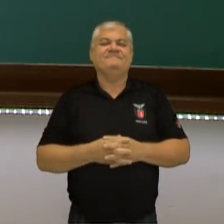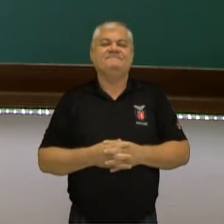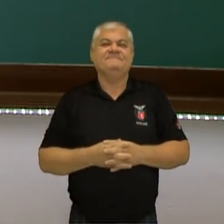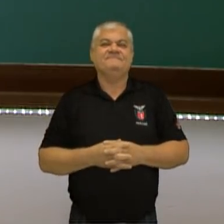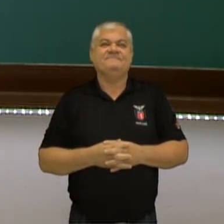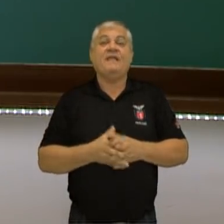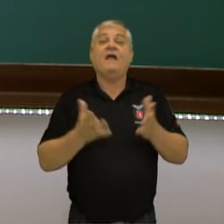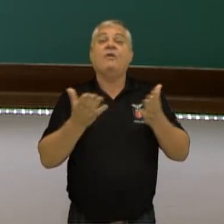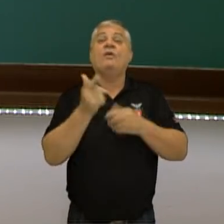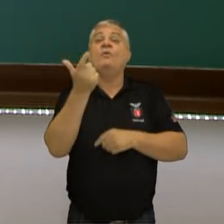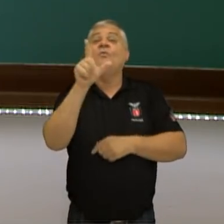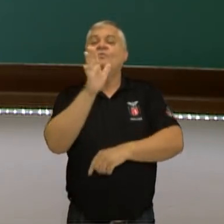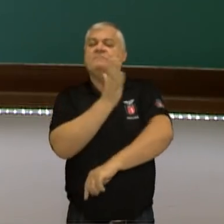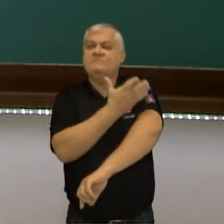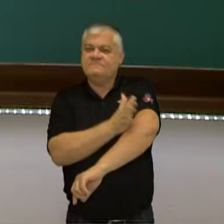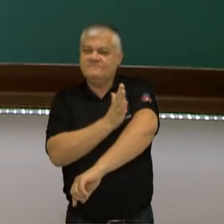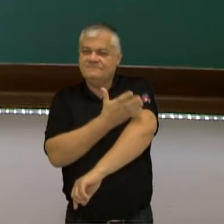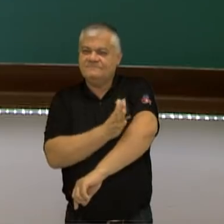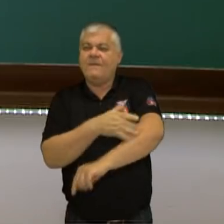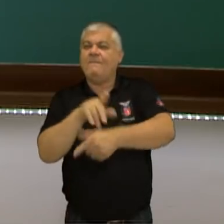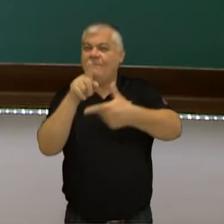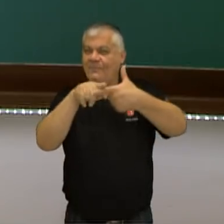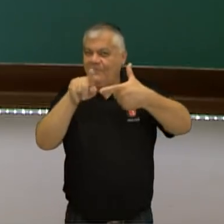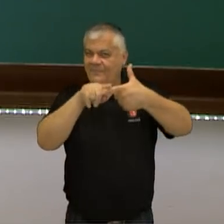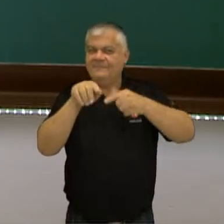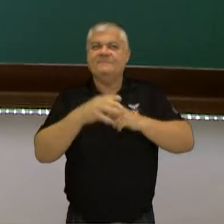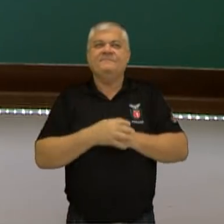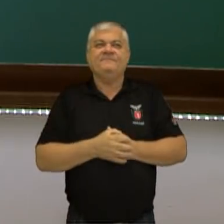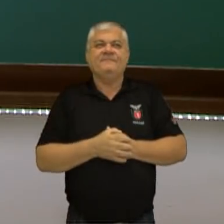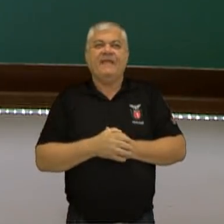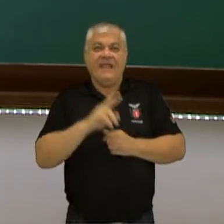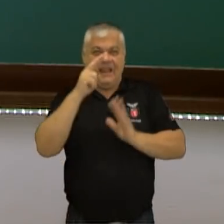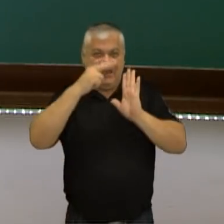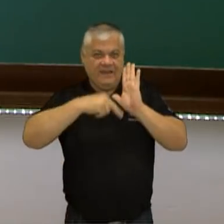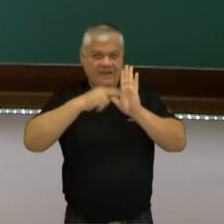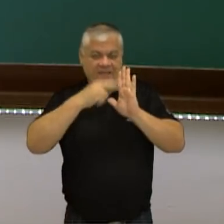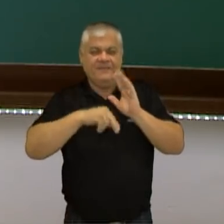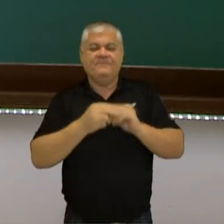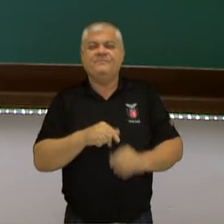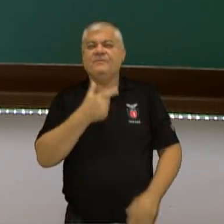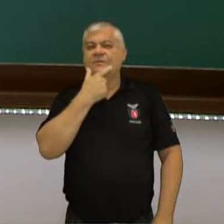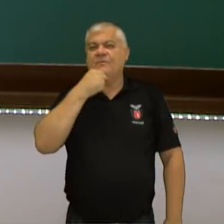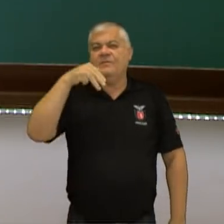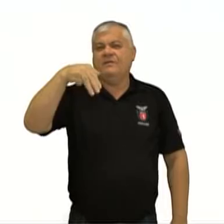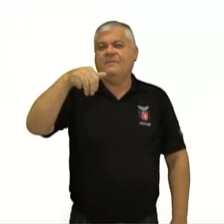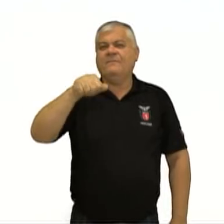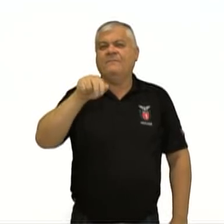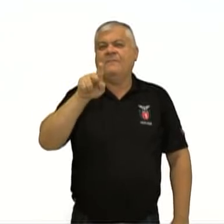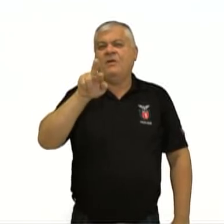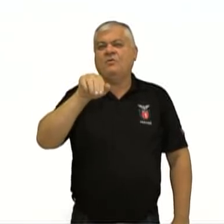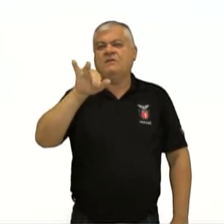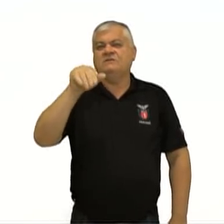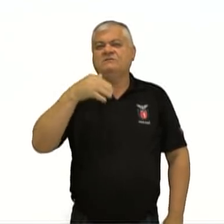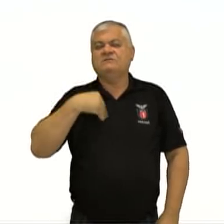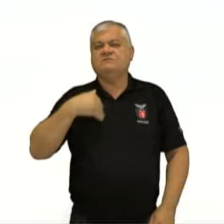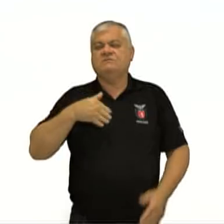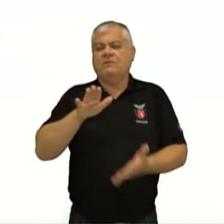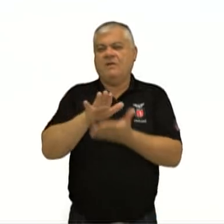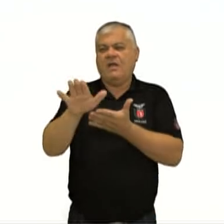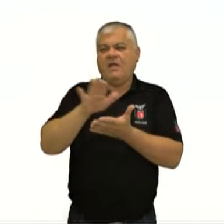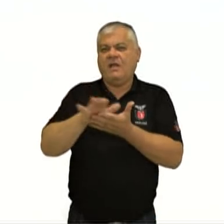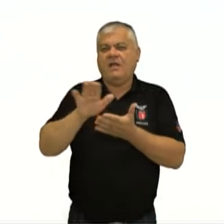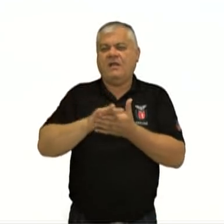Agora eu tenho um outro exercício para você. Eu tenho um probleminha. Então, olha só. Maurício gasta por mês 1/5 do seu salário com